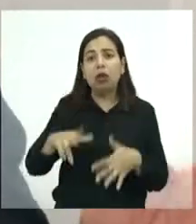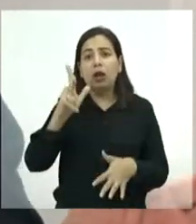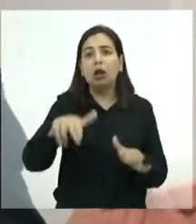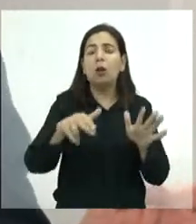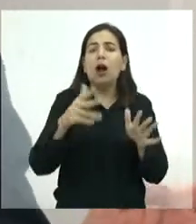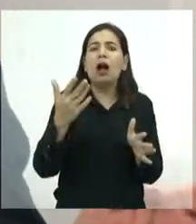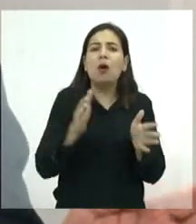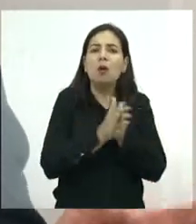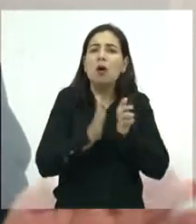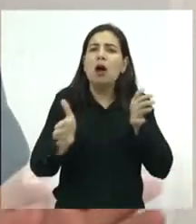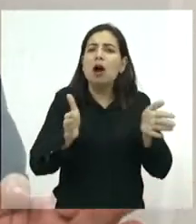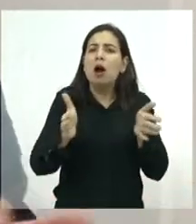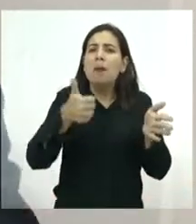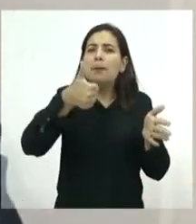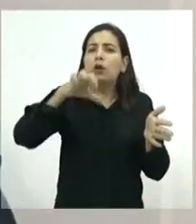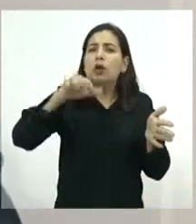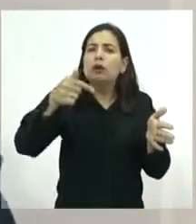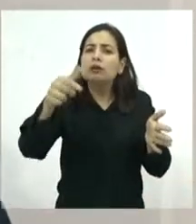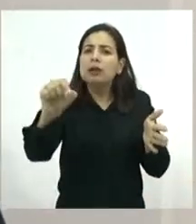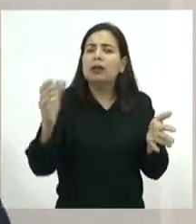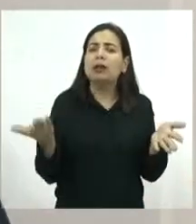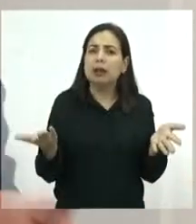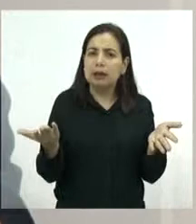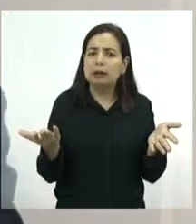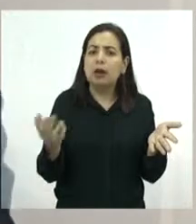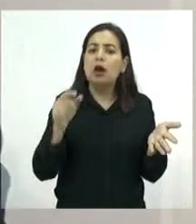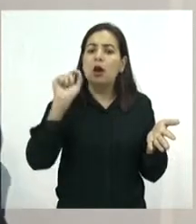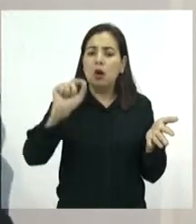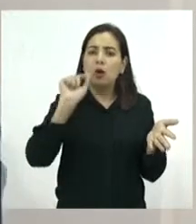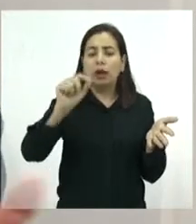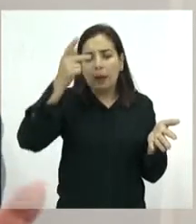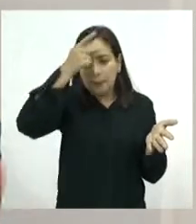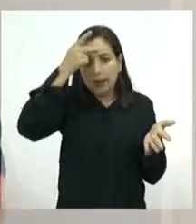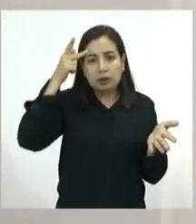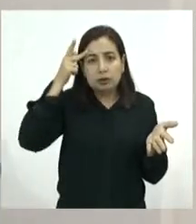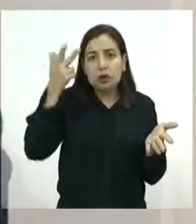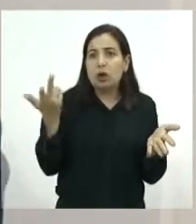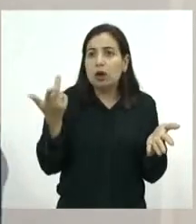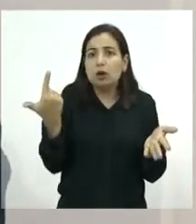70, em que as pessoas comiam tiu, calango,